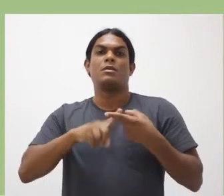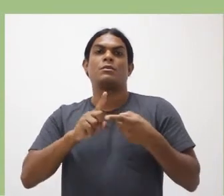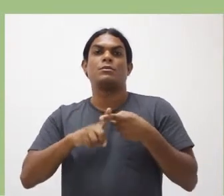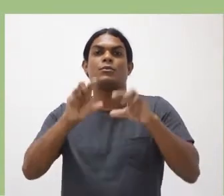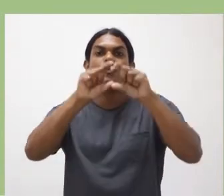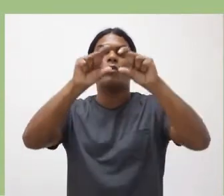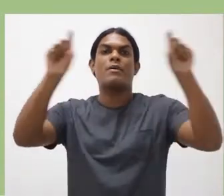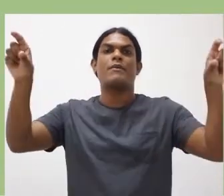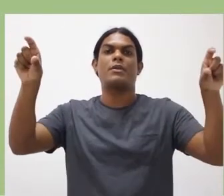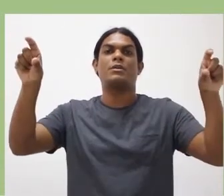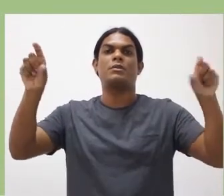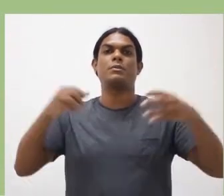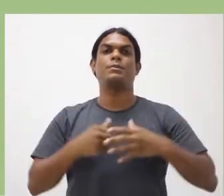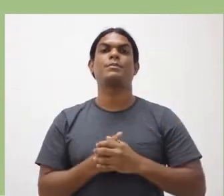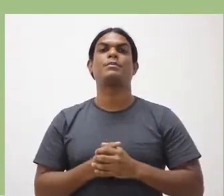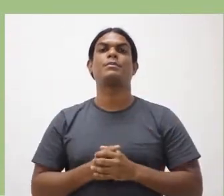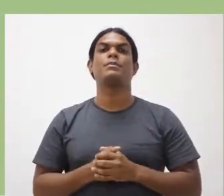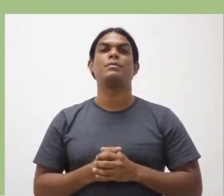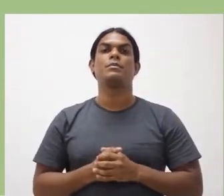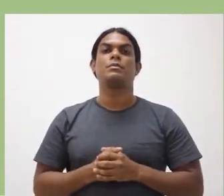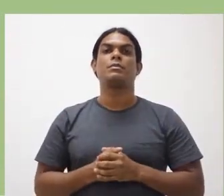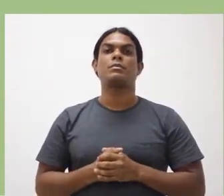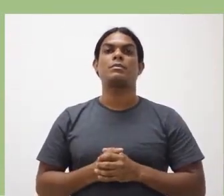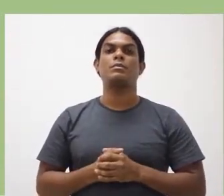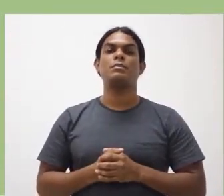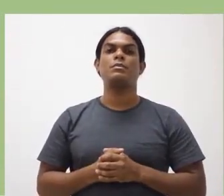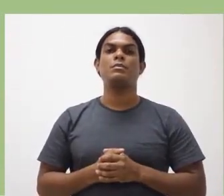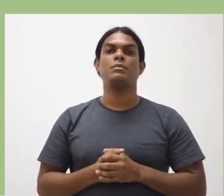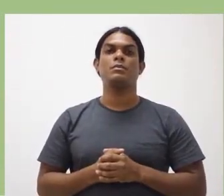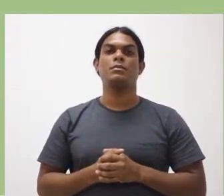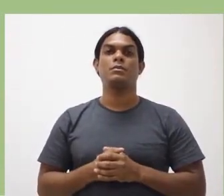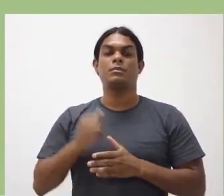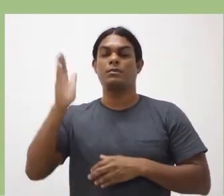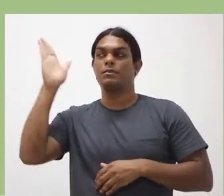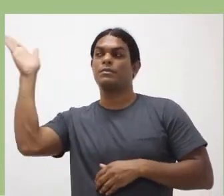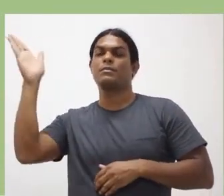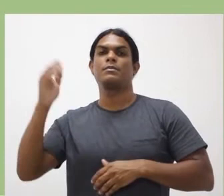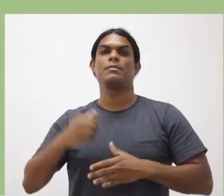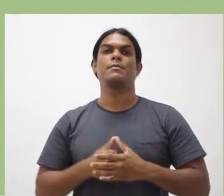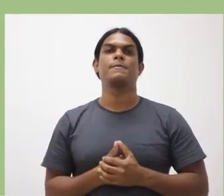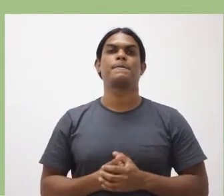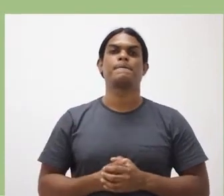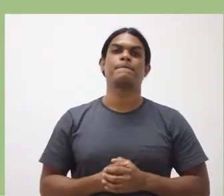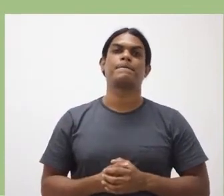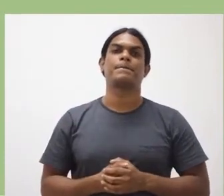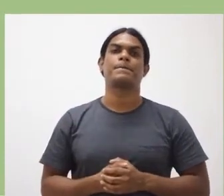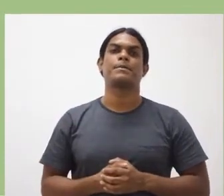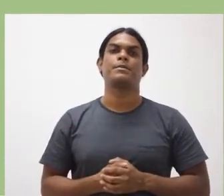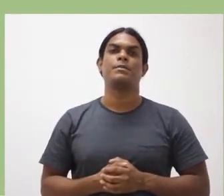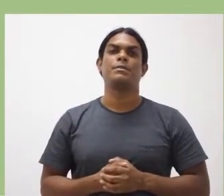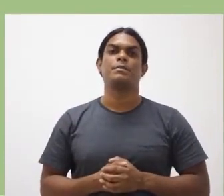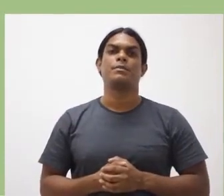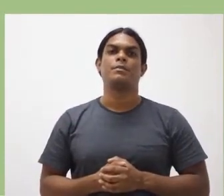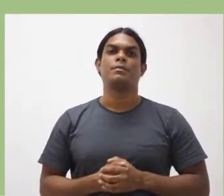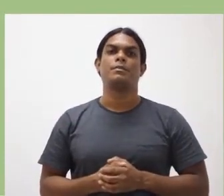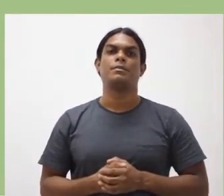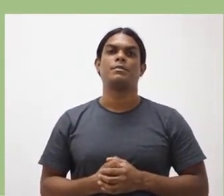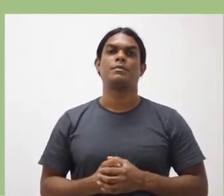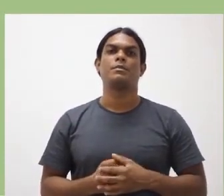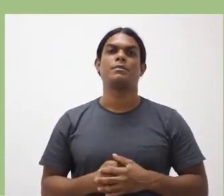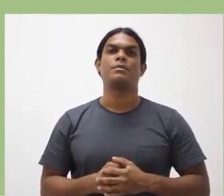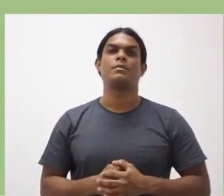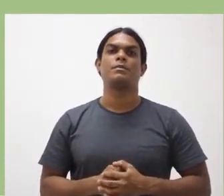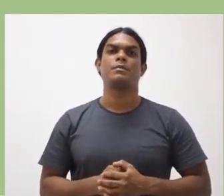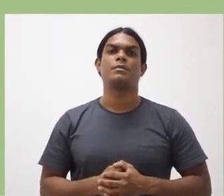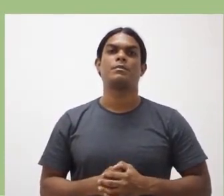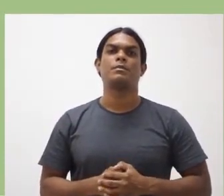Temos aqui uma frase ainda divulgada quanto a esse assunto no Fórum Econômico Mundial de Davos. Cerca